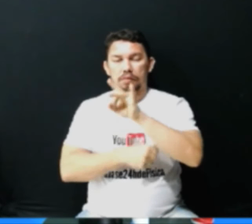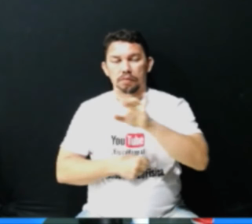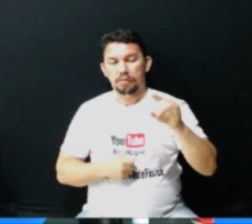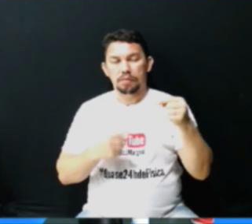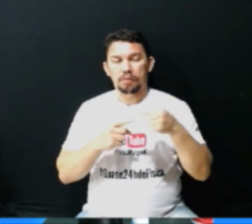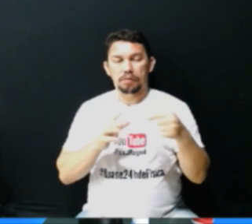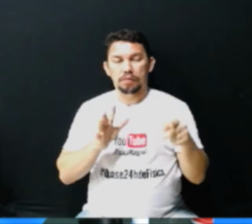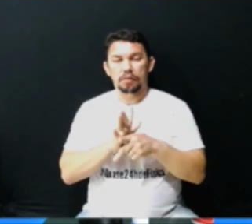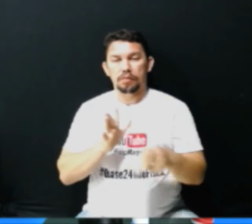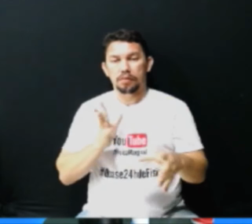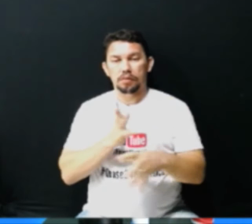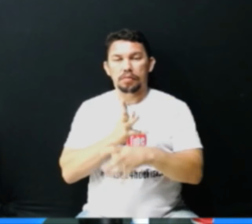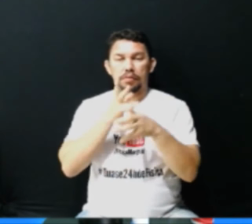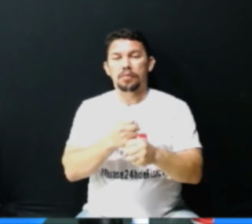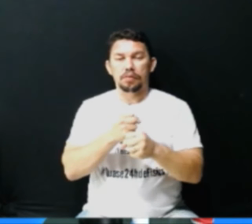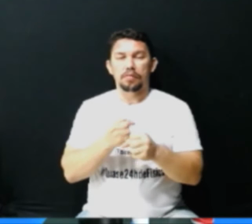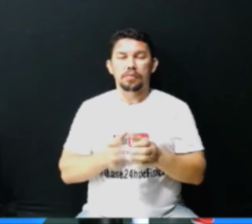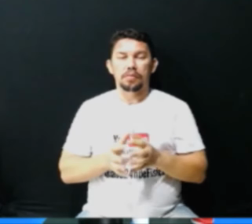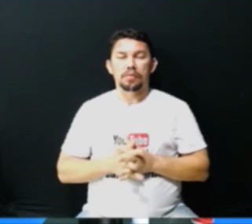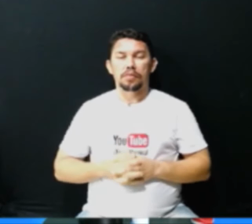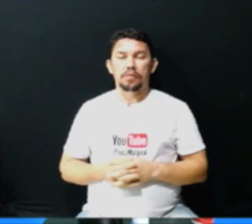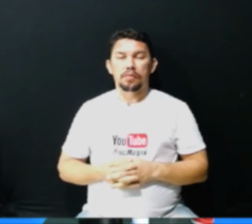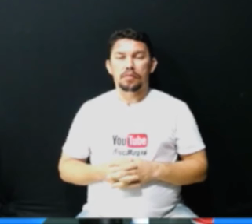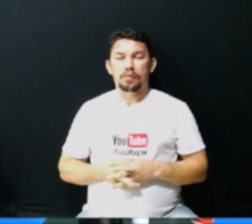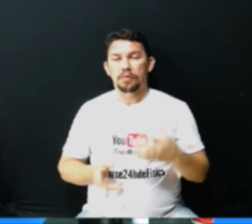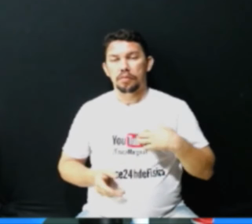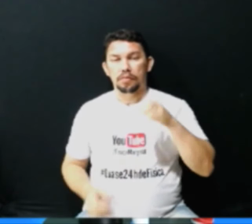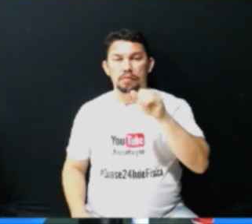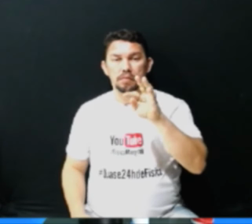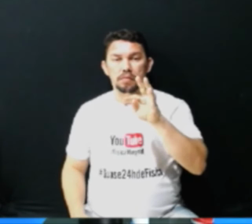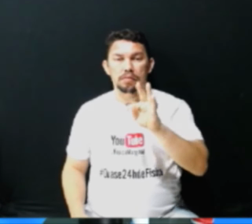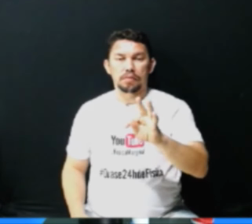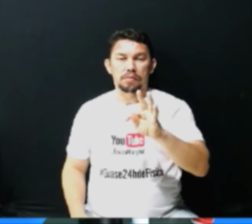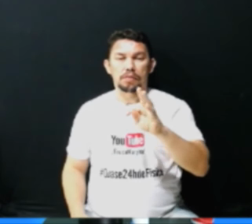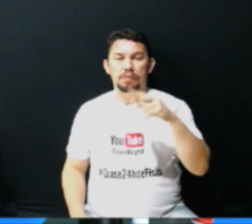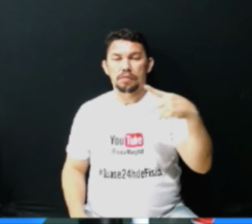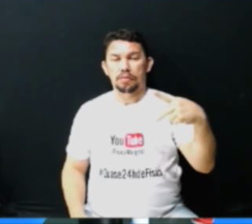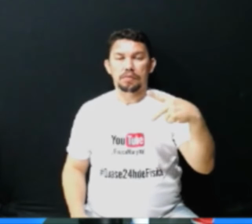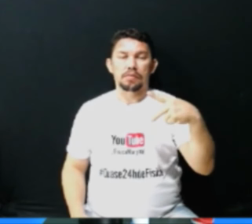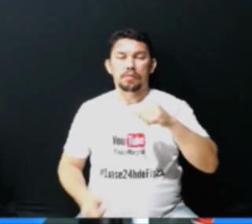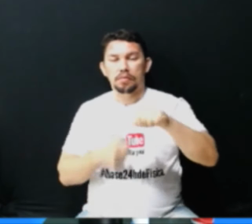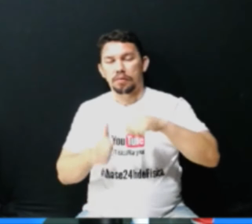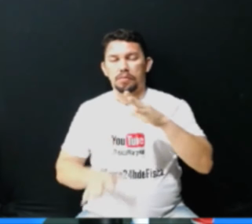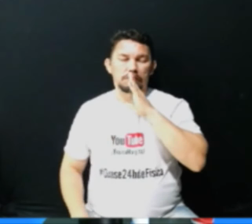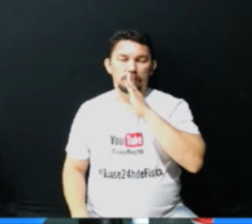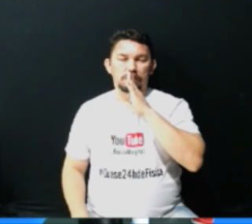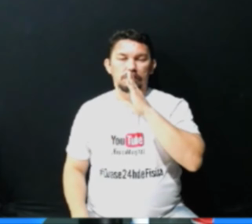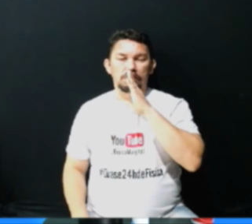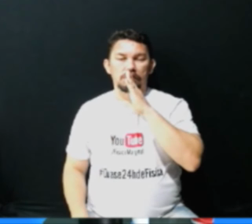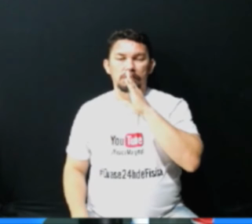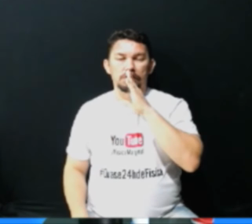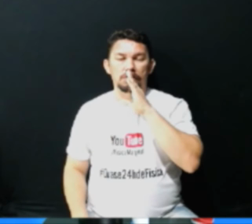total. Enquanto a DDP aqui ela não foi alterada, porque se você está em paralelo, a DDP não é alterada, mas o